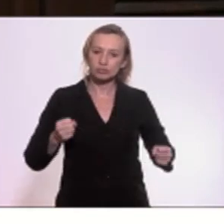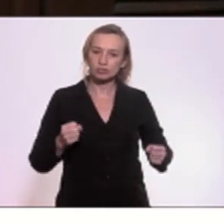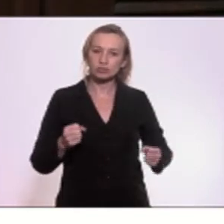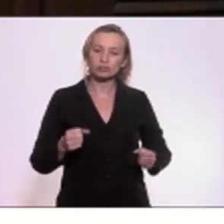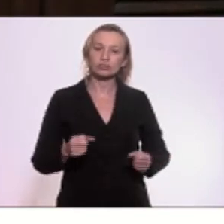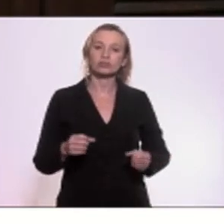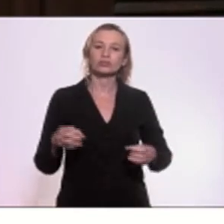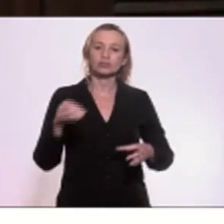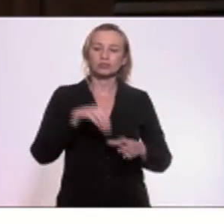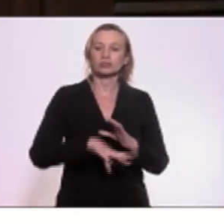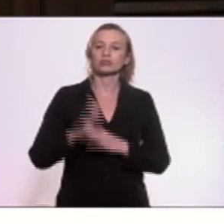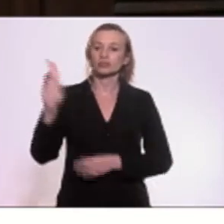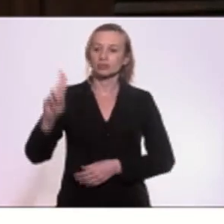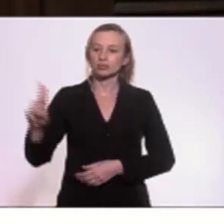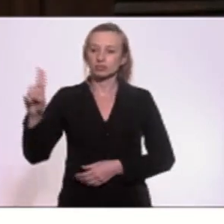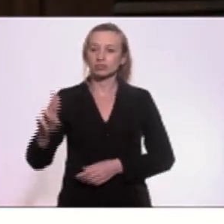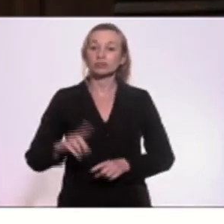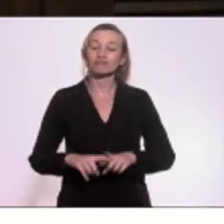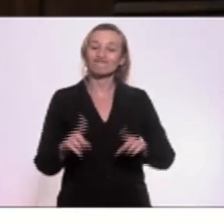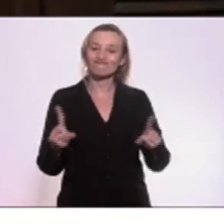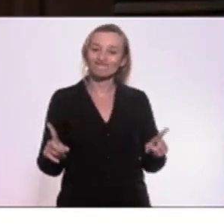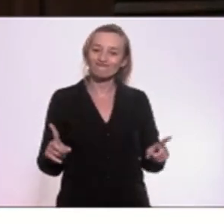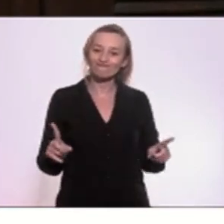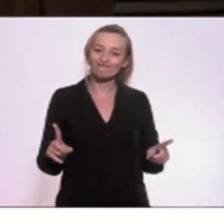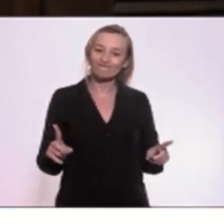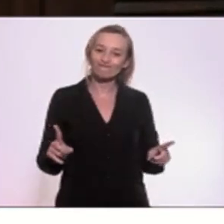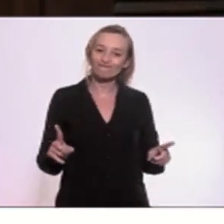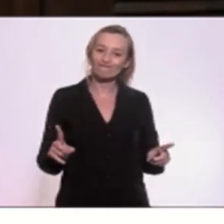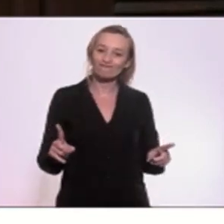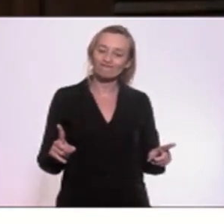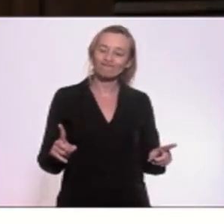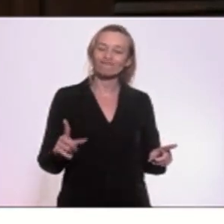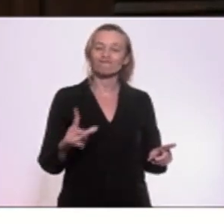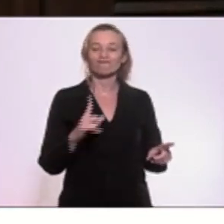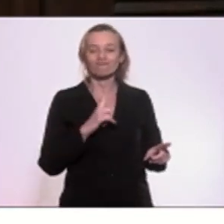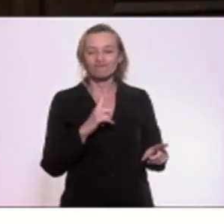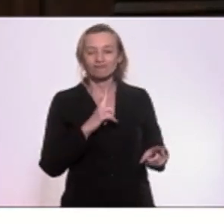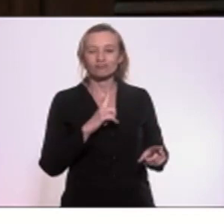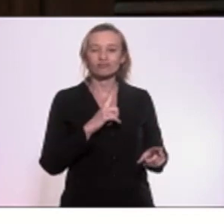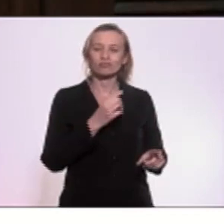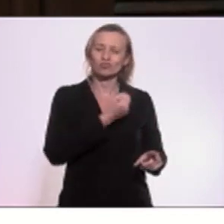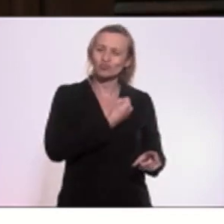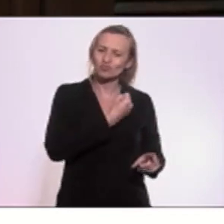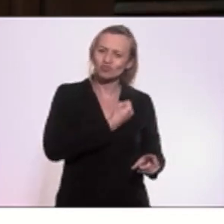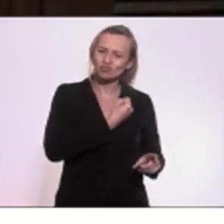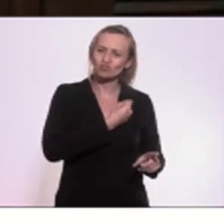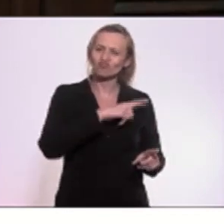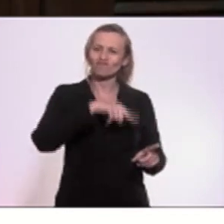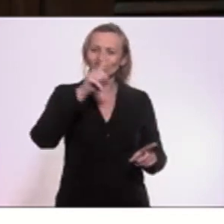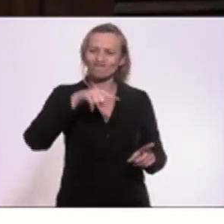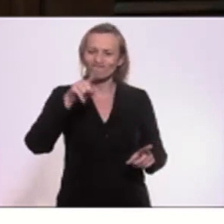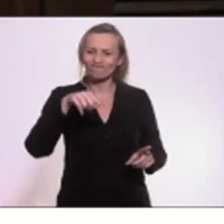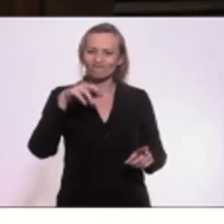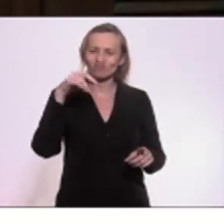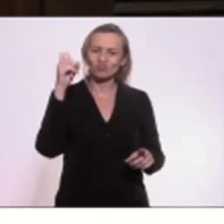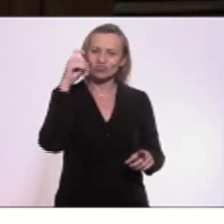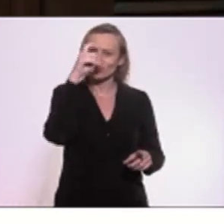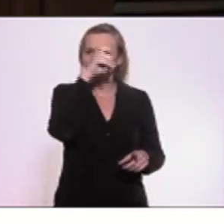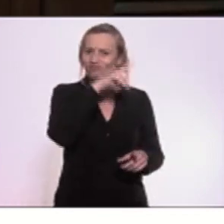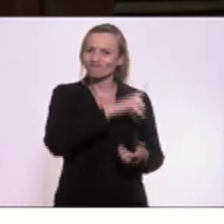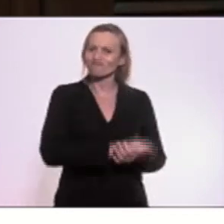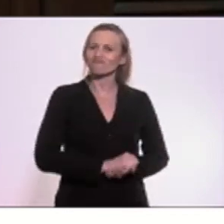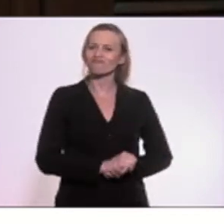das universidades, mas, em contrapartida, temos essas estatísticas dramáticas de